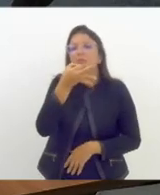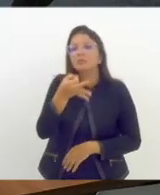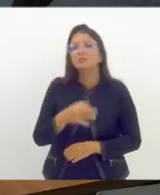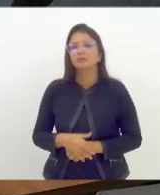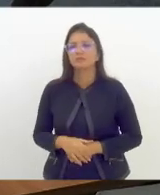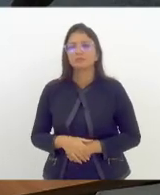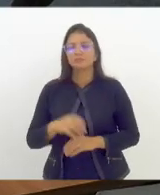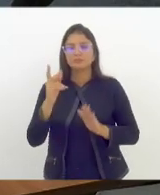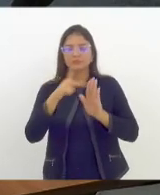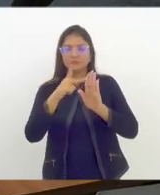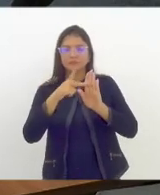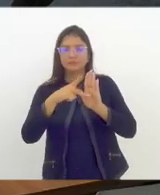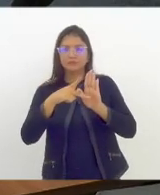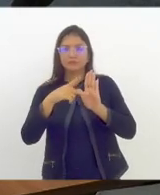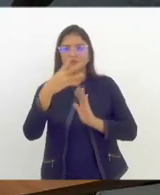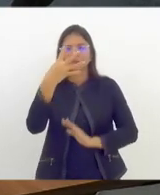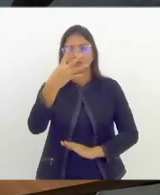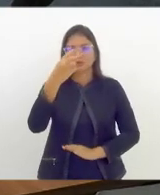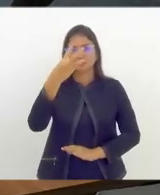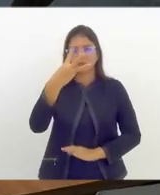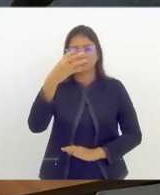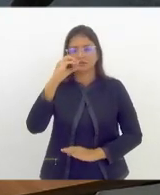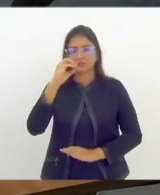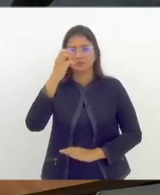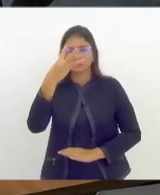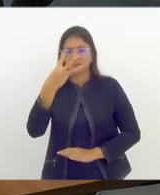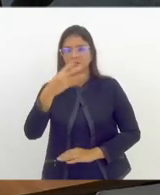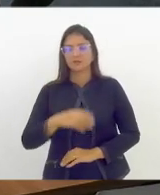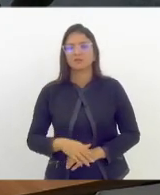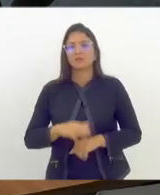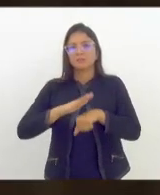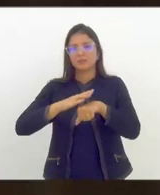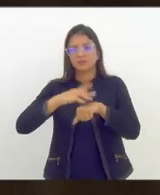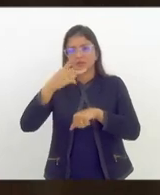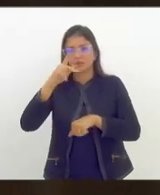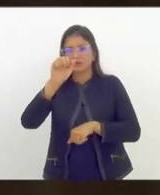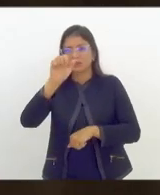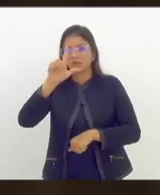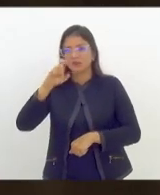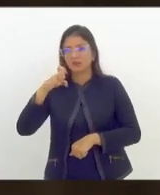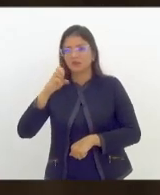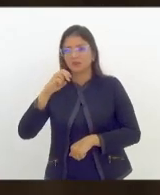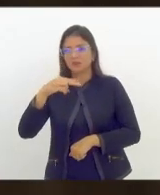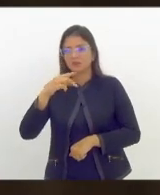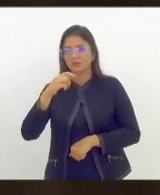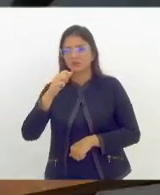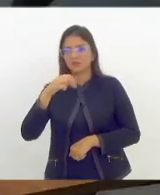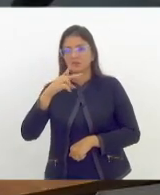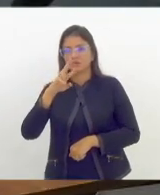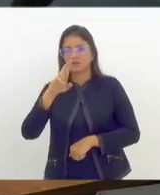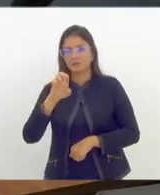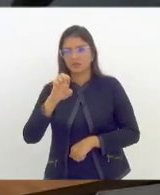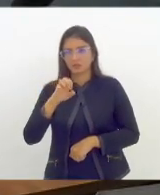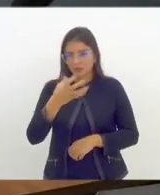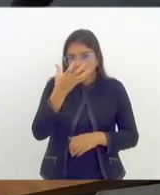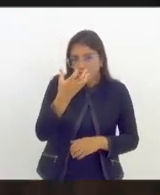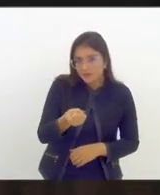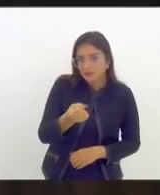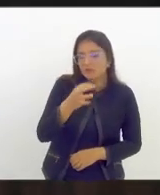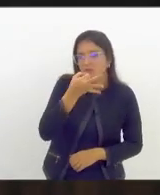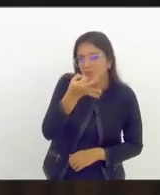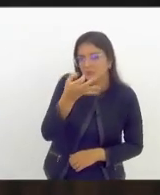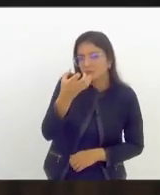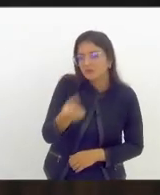no projeto 4303, de autoria do deputado Alexandre Knoploch. Favorável, presidente. Pela